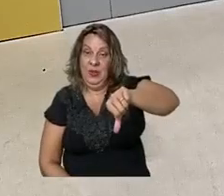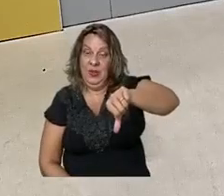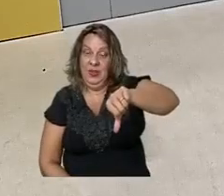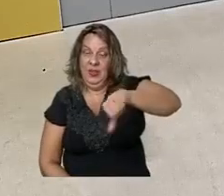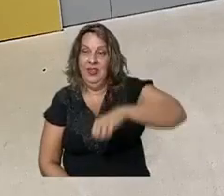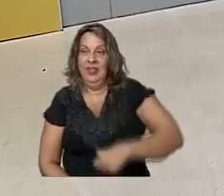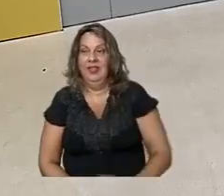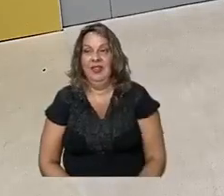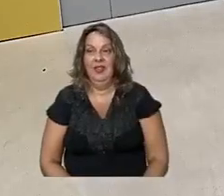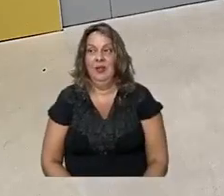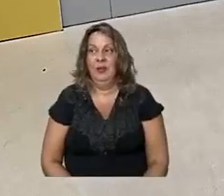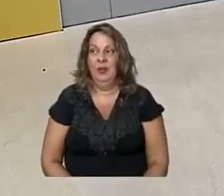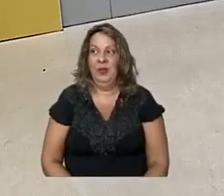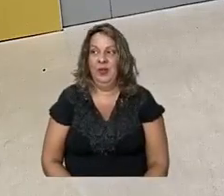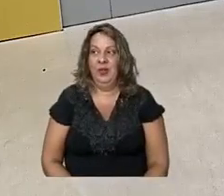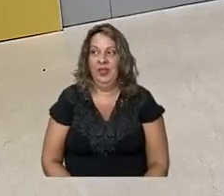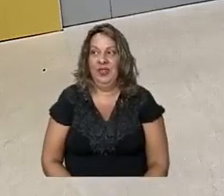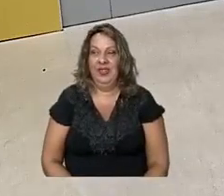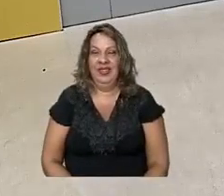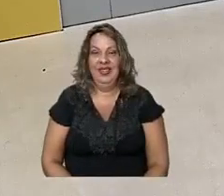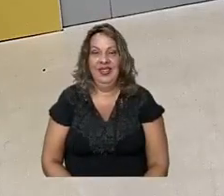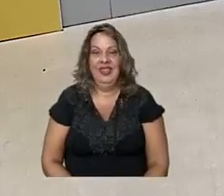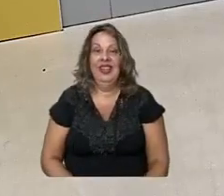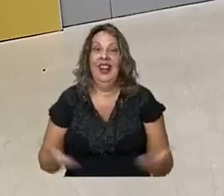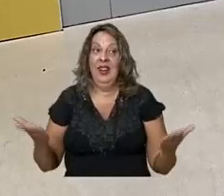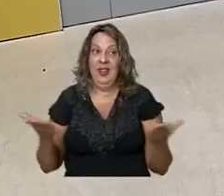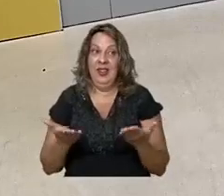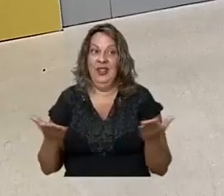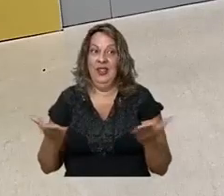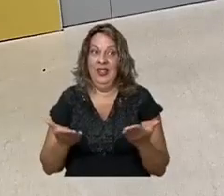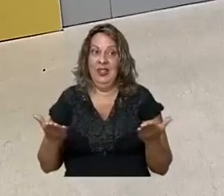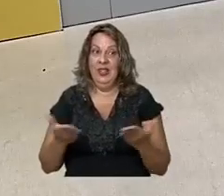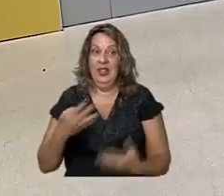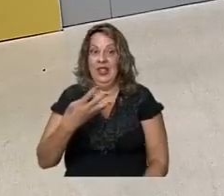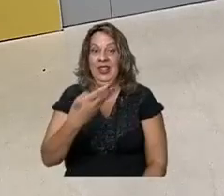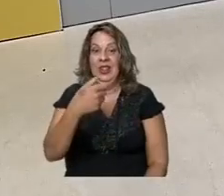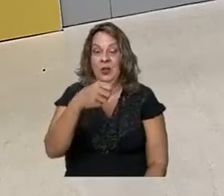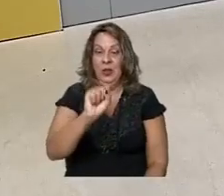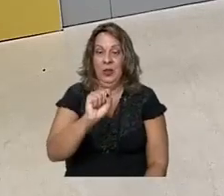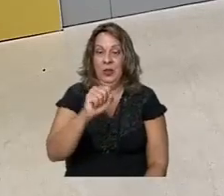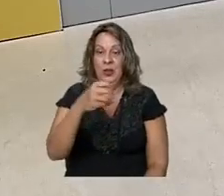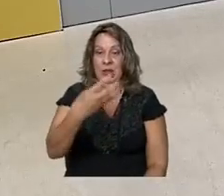aí o número 9, foi o número 9. Agora é a vez do